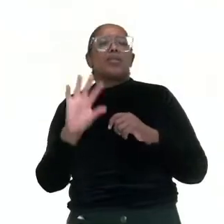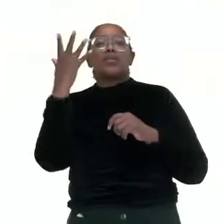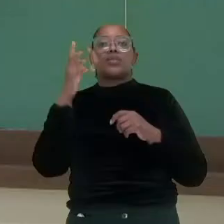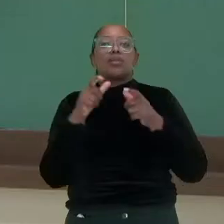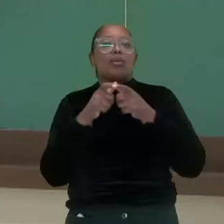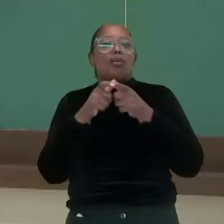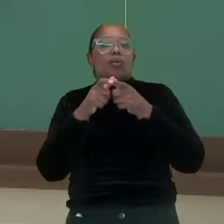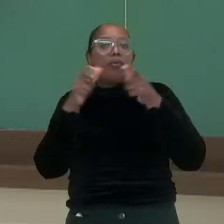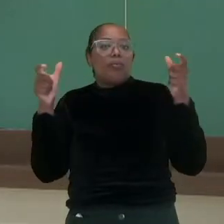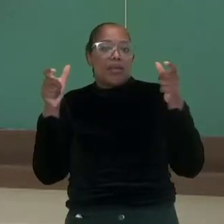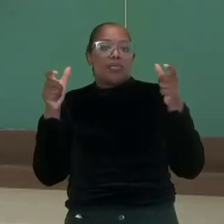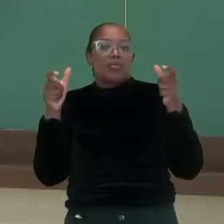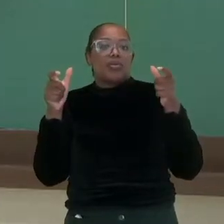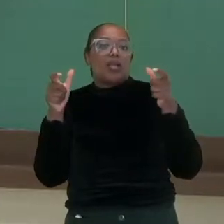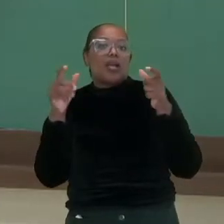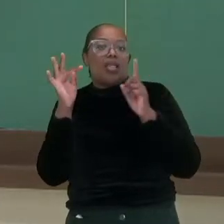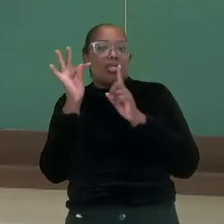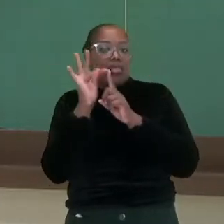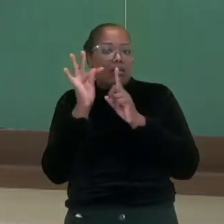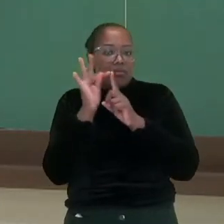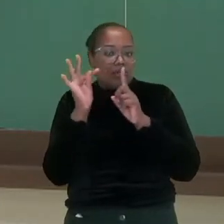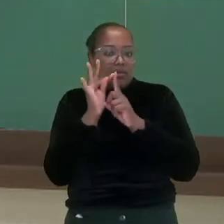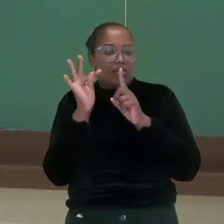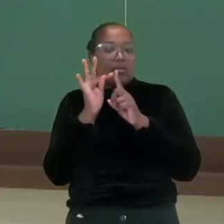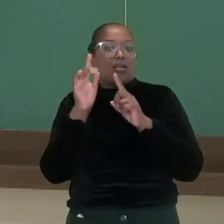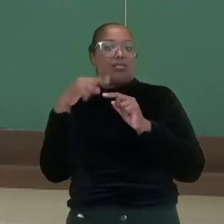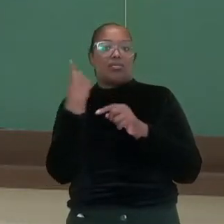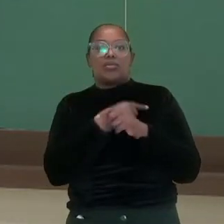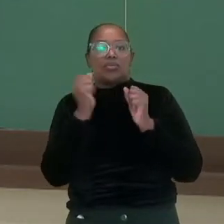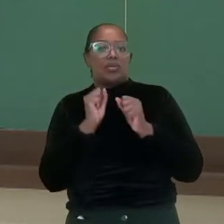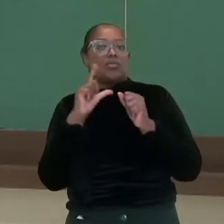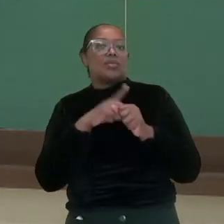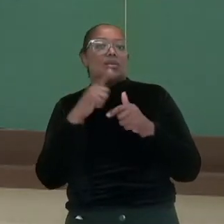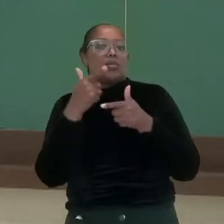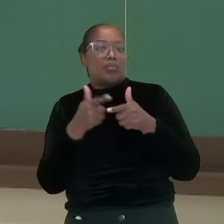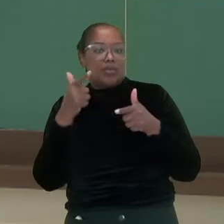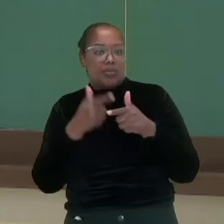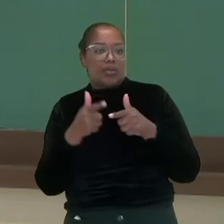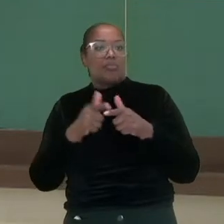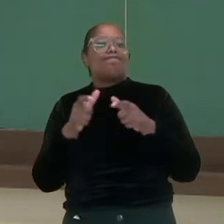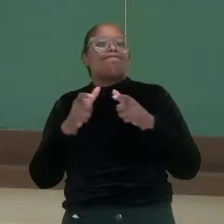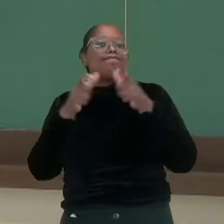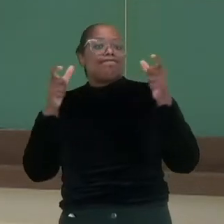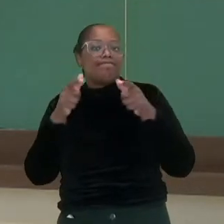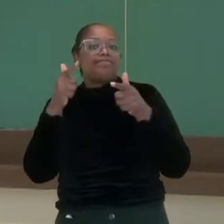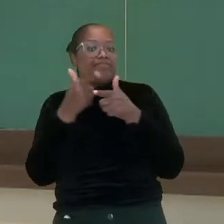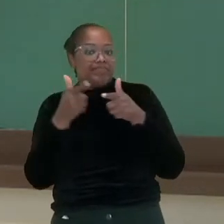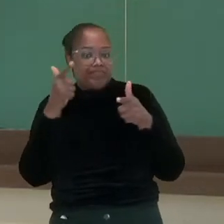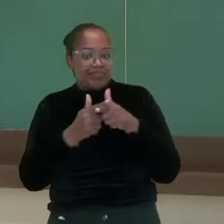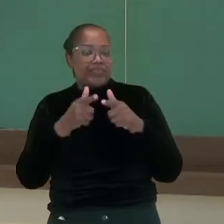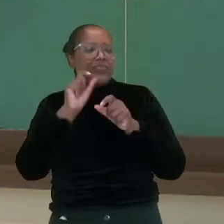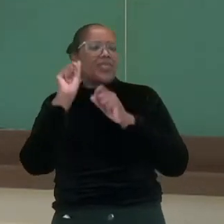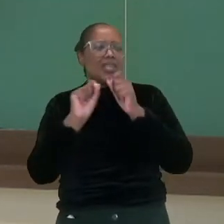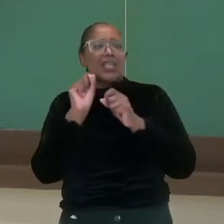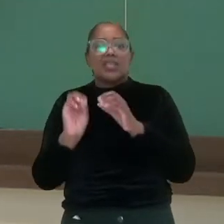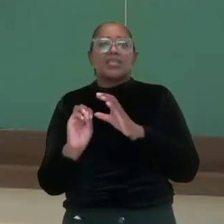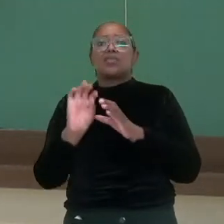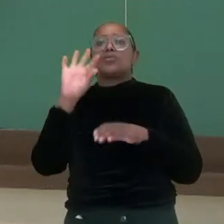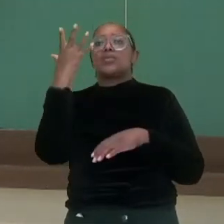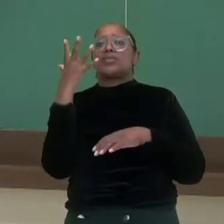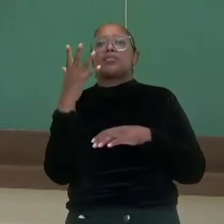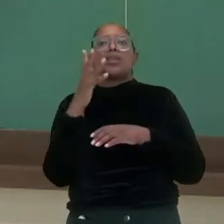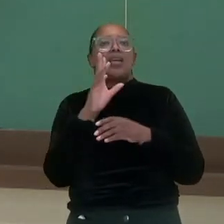não teria a temperatura agradável para o desenvolvimento da vida. E aí a gente não ia ter a vida como a gente conhece, todos os nossos vegetais e animais e